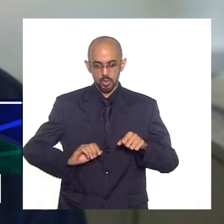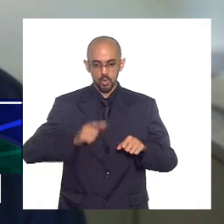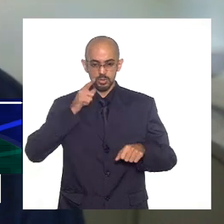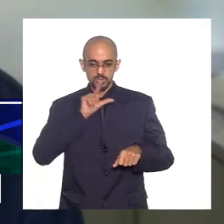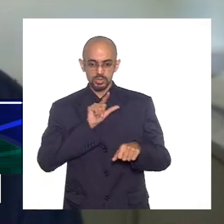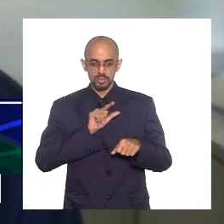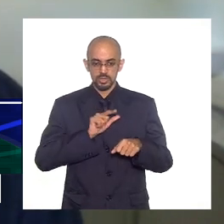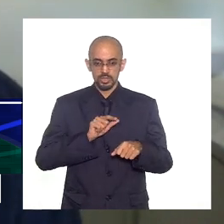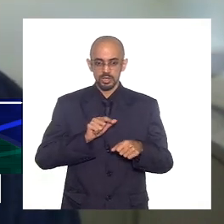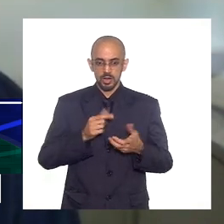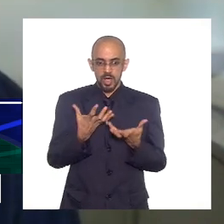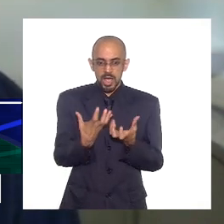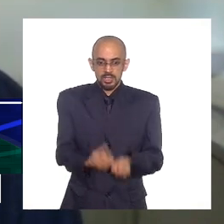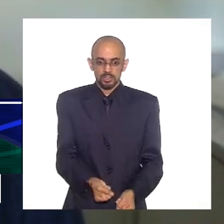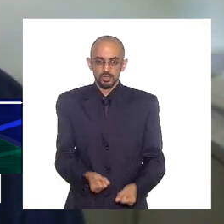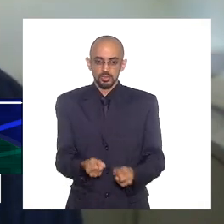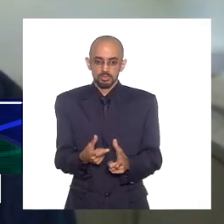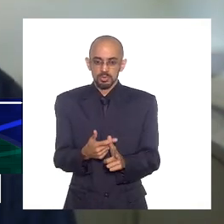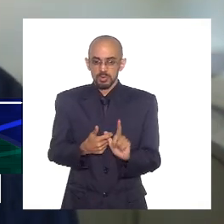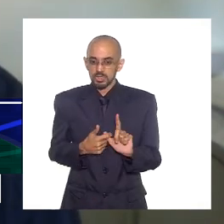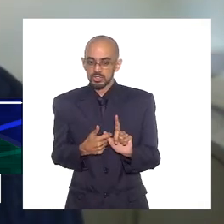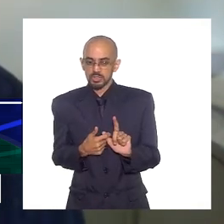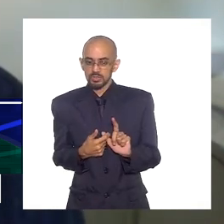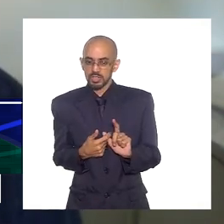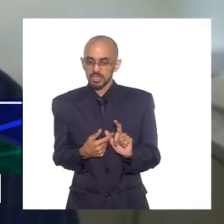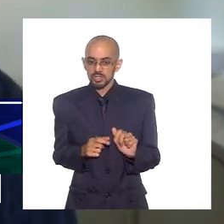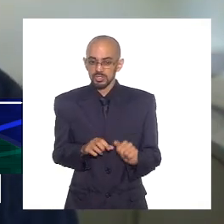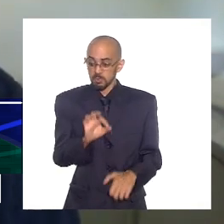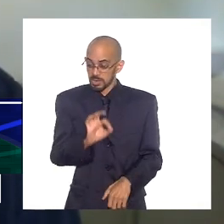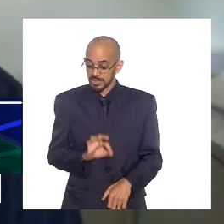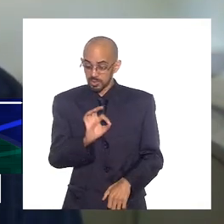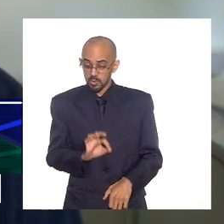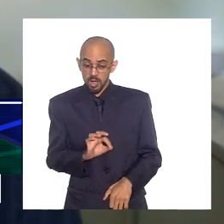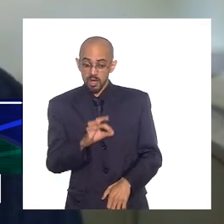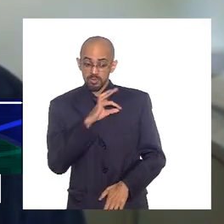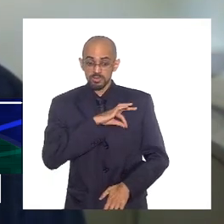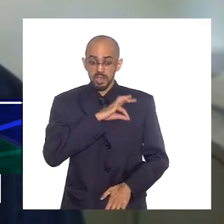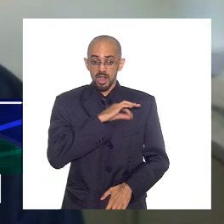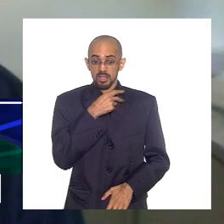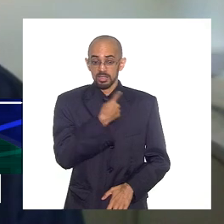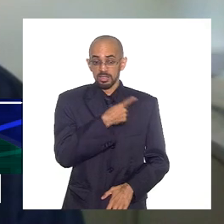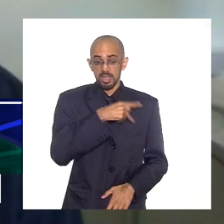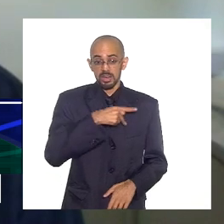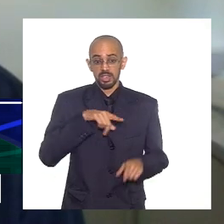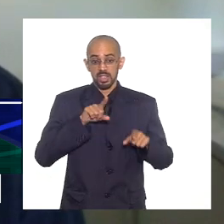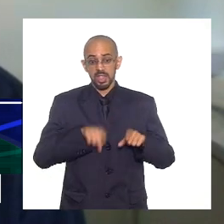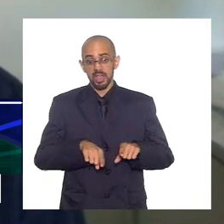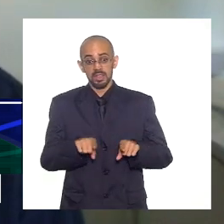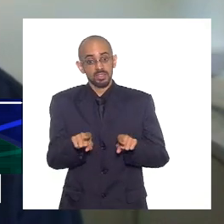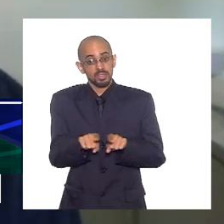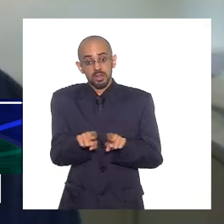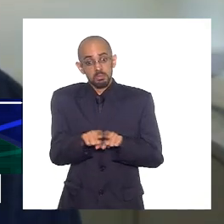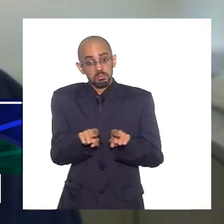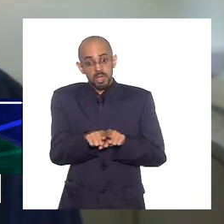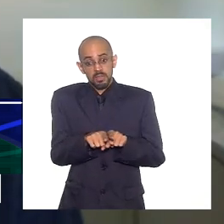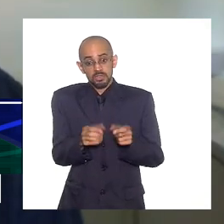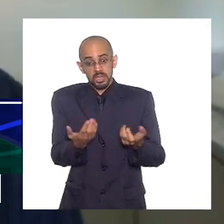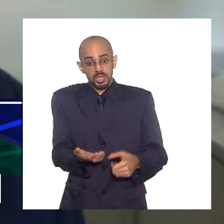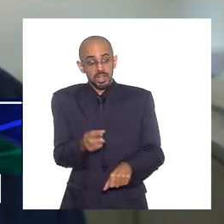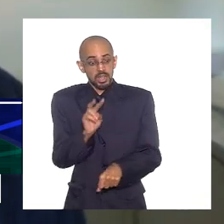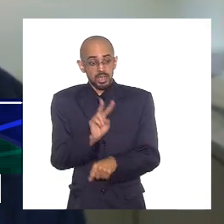Y, Z do seu salário, é um pouco também você querer tutelar